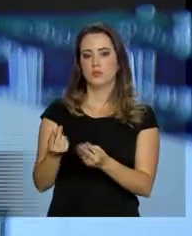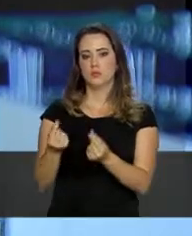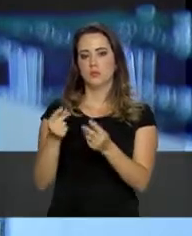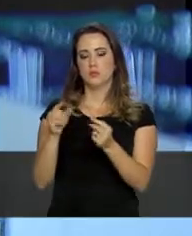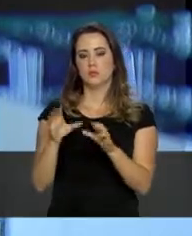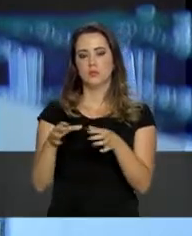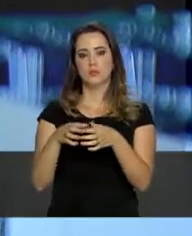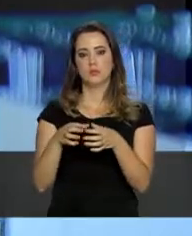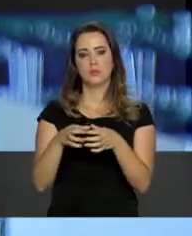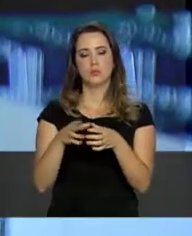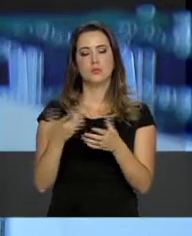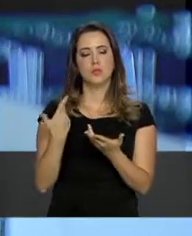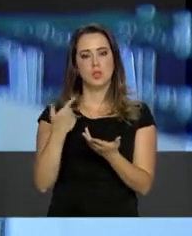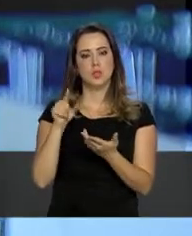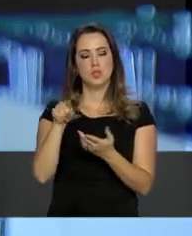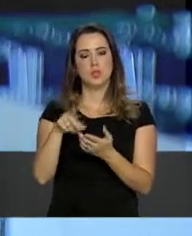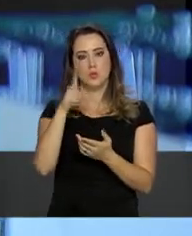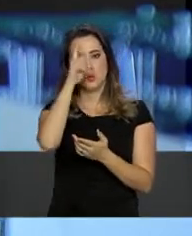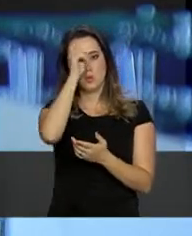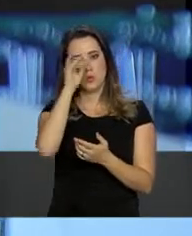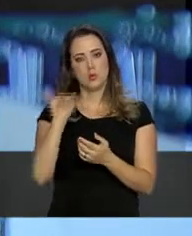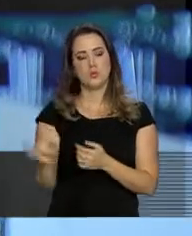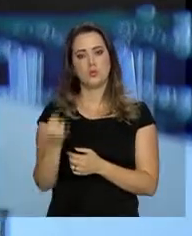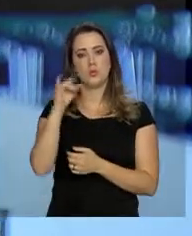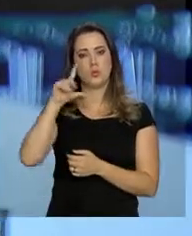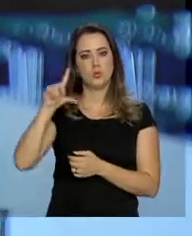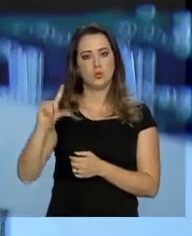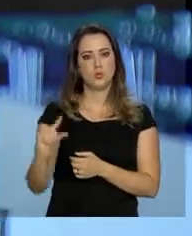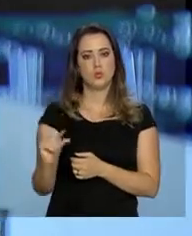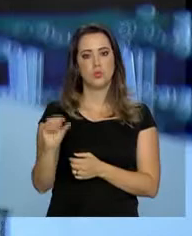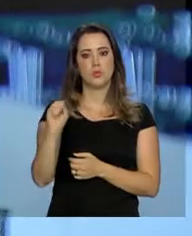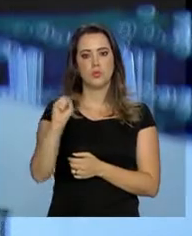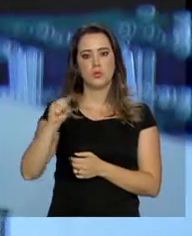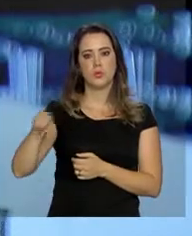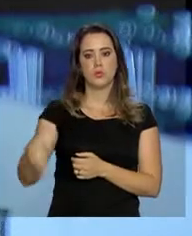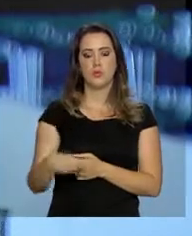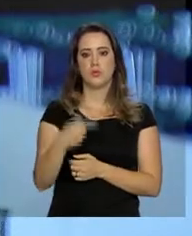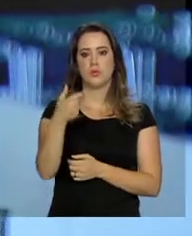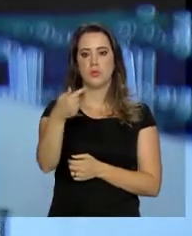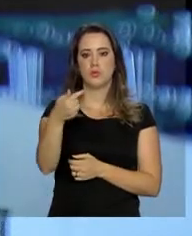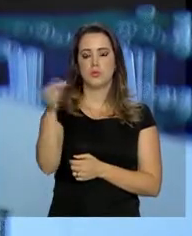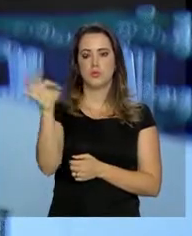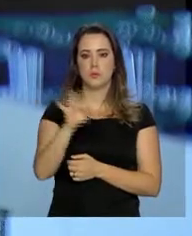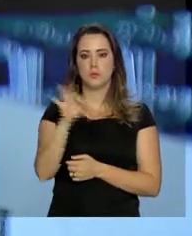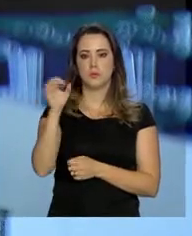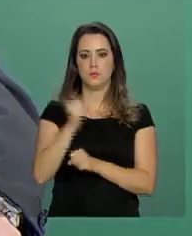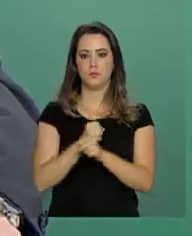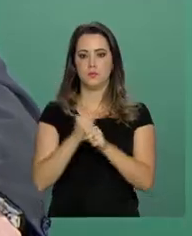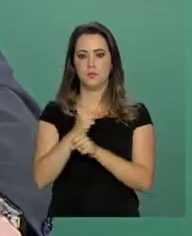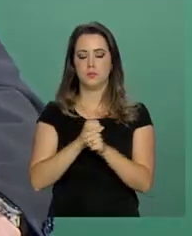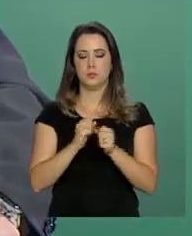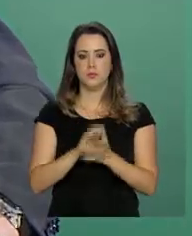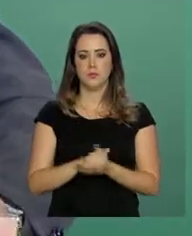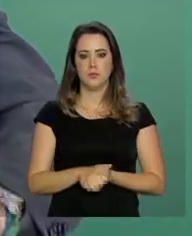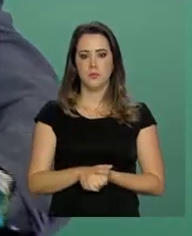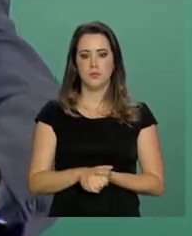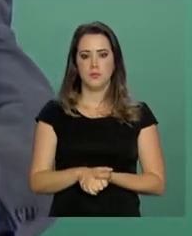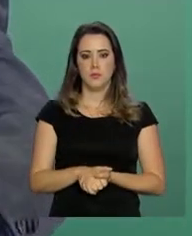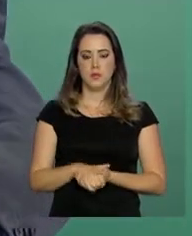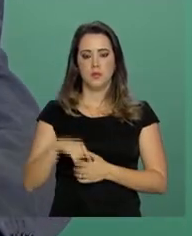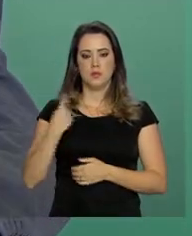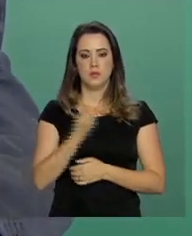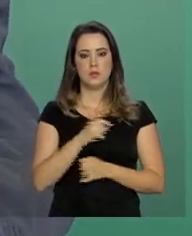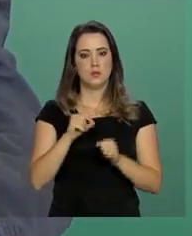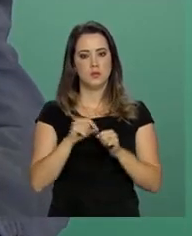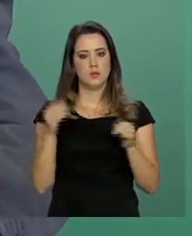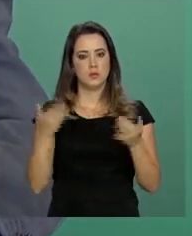filantrópicas como por exemplo taxa de juros de 8,7 por cento ao ano o que nós estamos fazendo